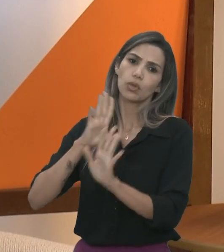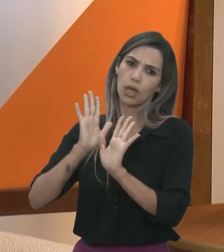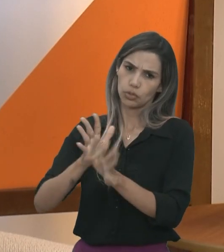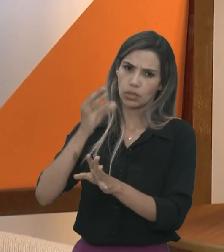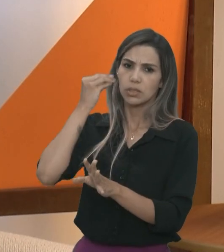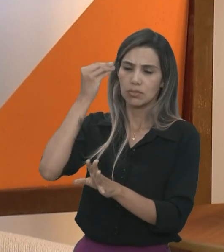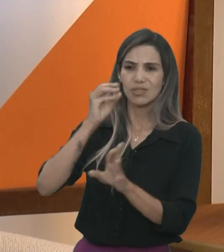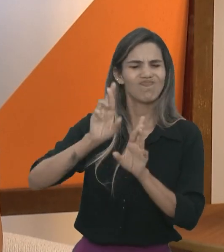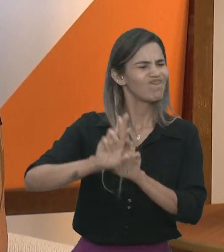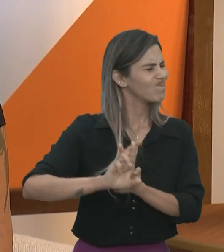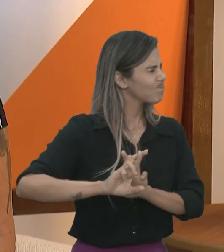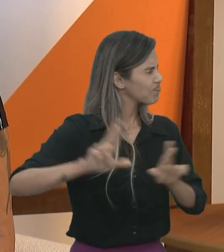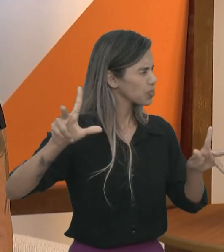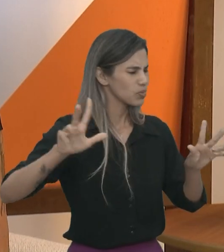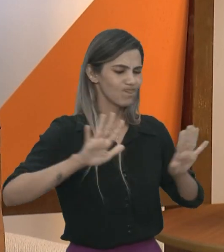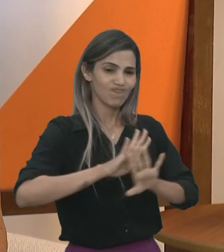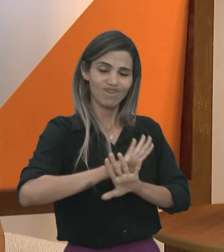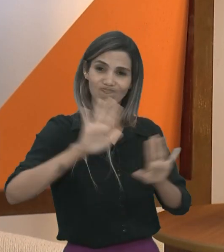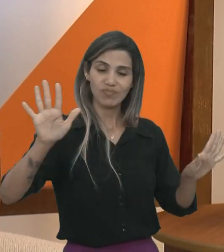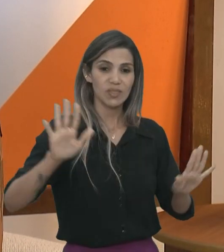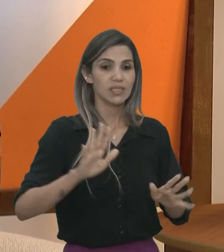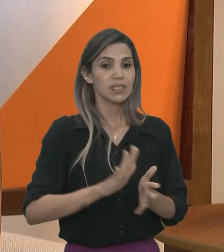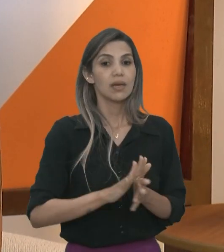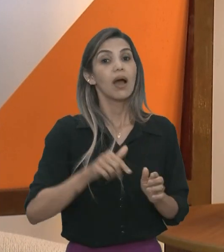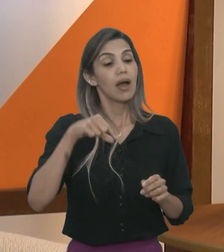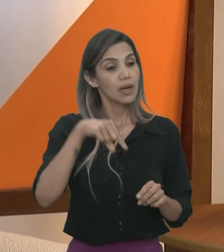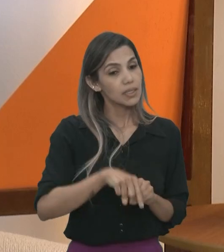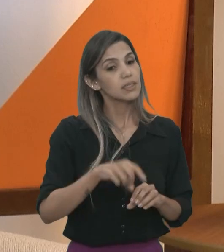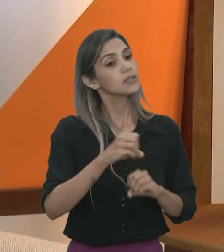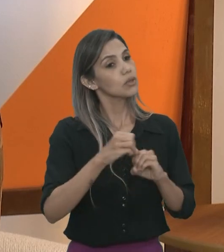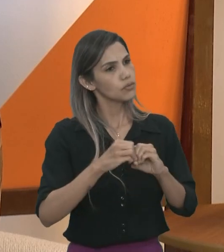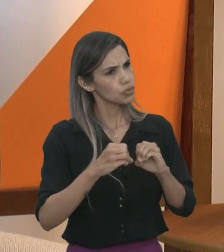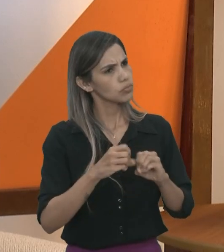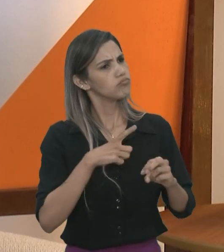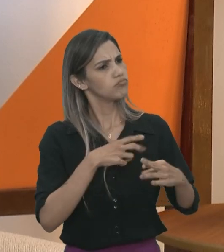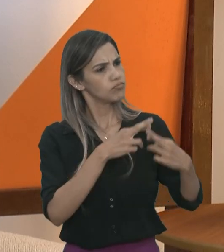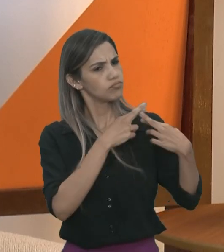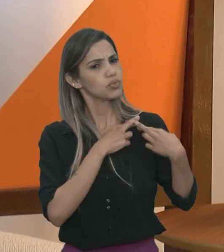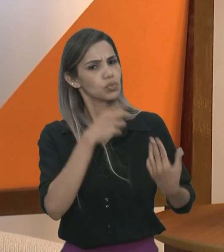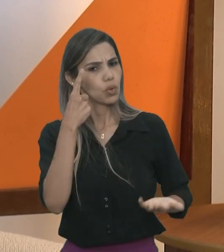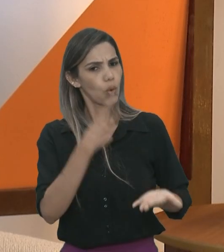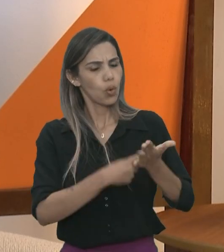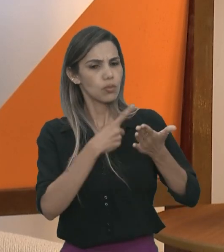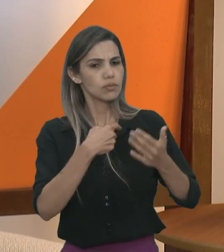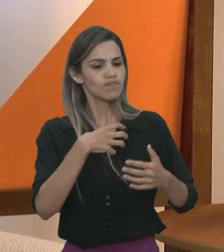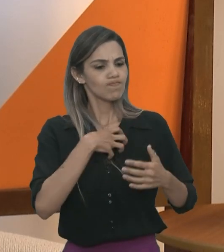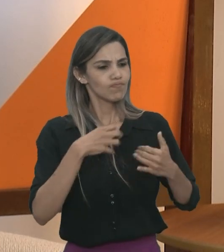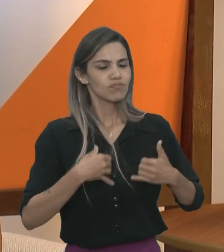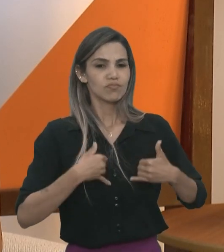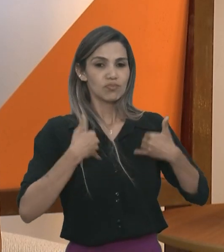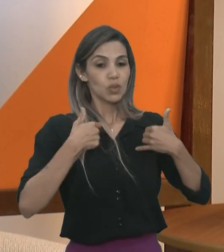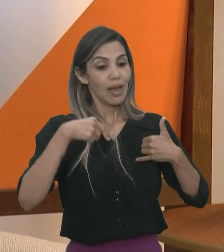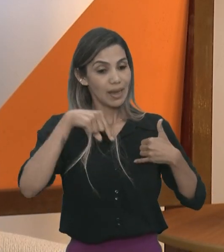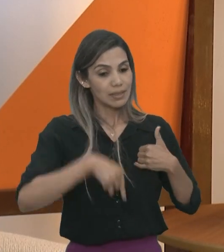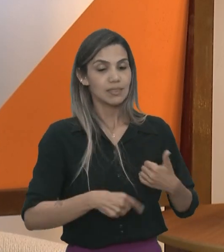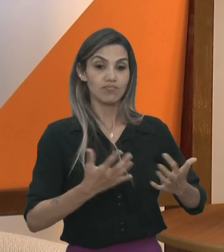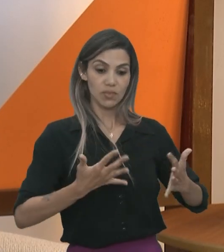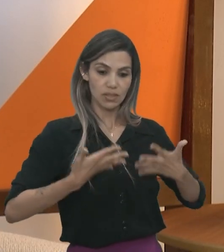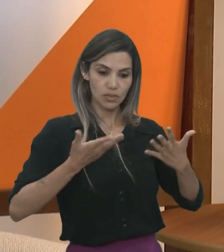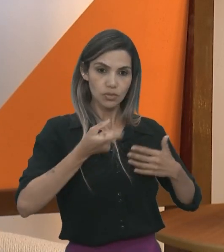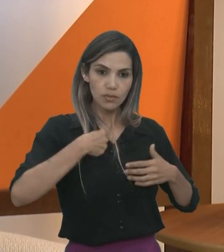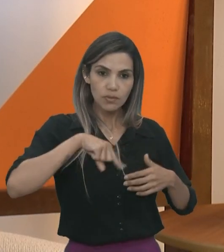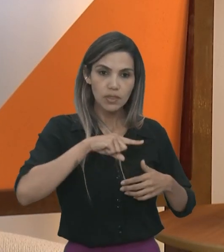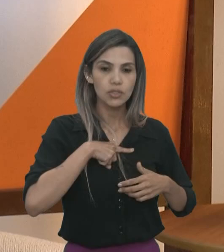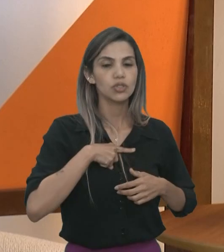diferença é enorme. Então, a UFG tem esse compromisso e isso que me orgulha muito, porque nós somos incentivados a manter